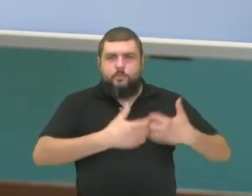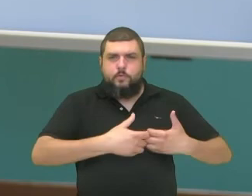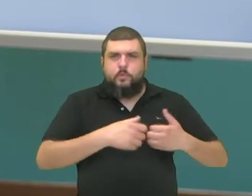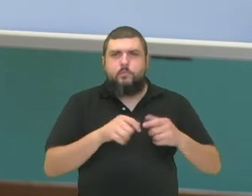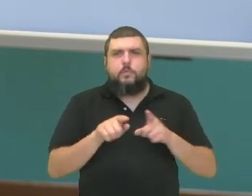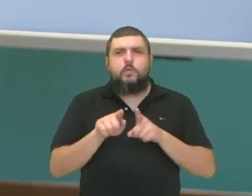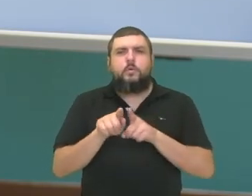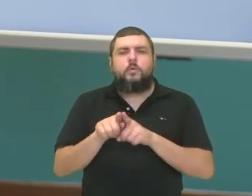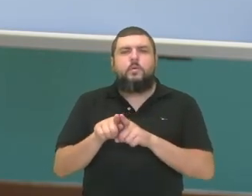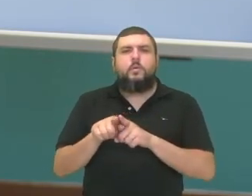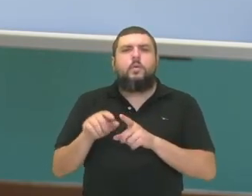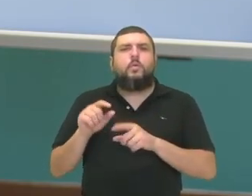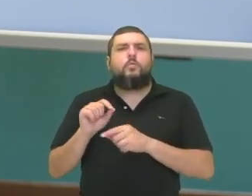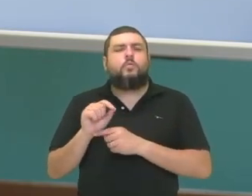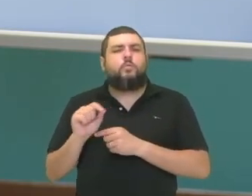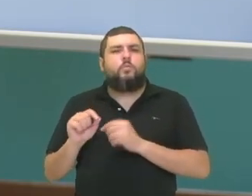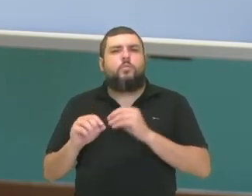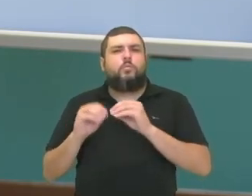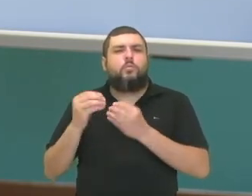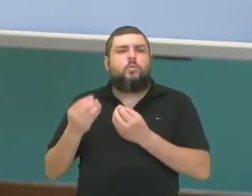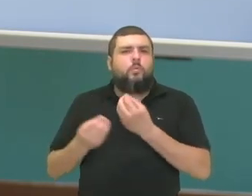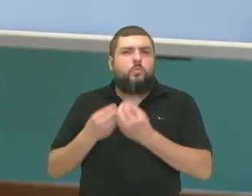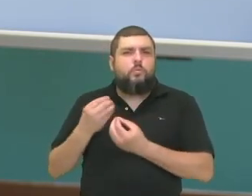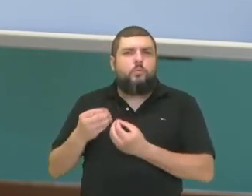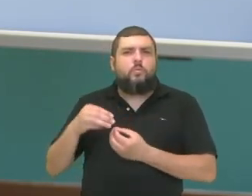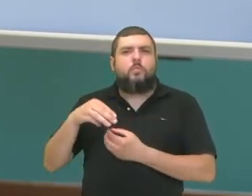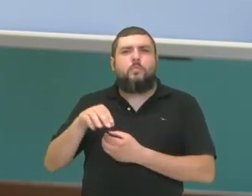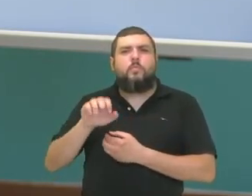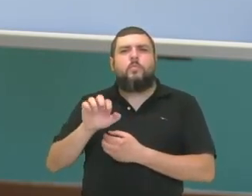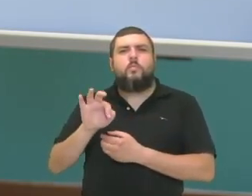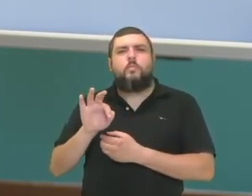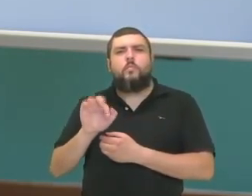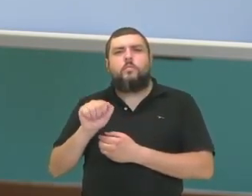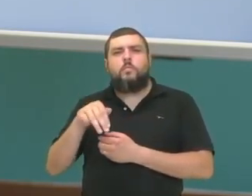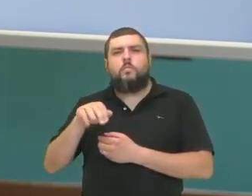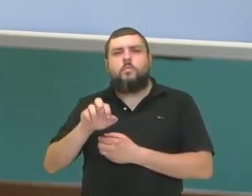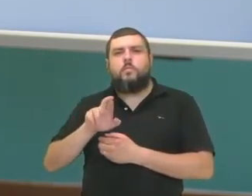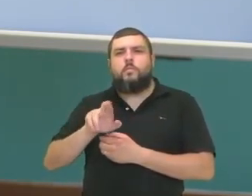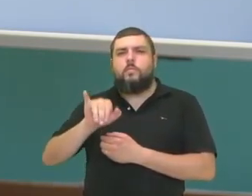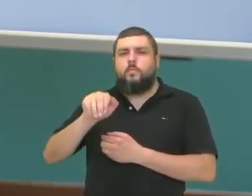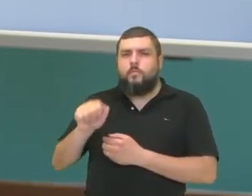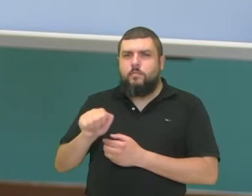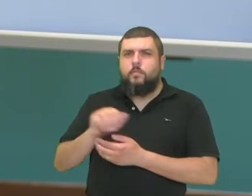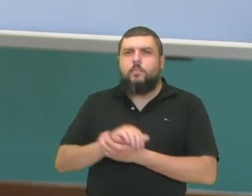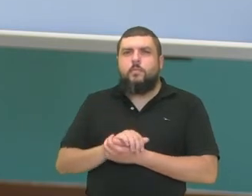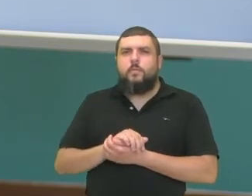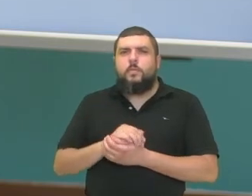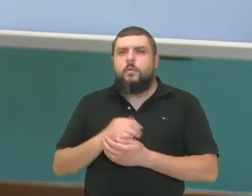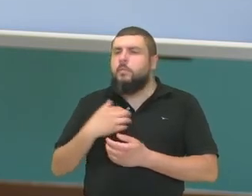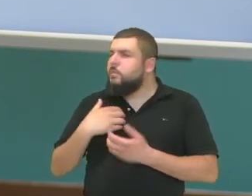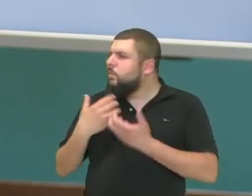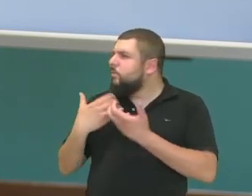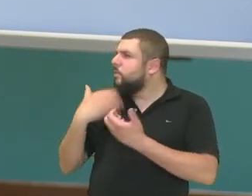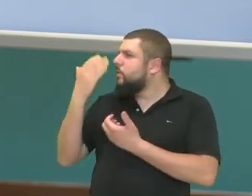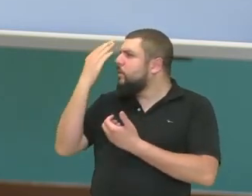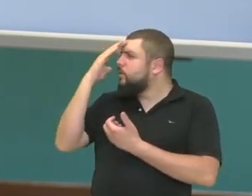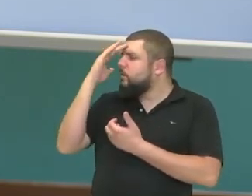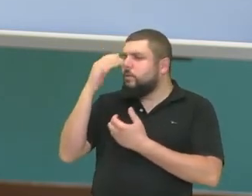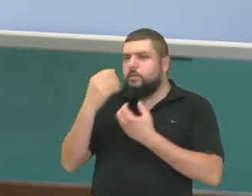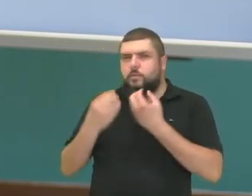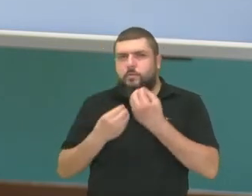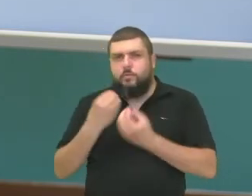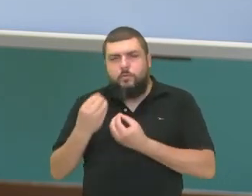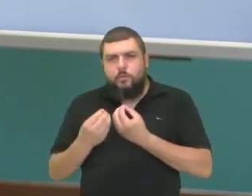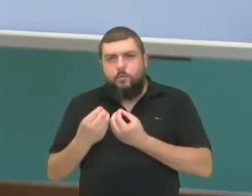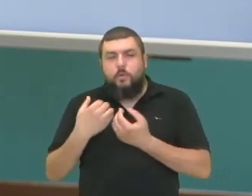de compensação, também chamado de metameria. Muito bem. Eu quero entender também, professor, esse tipo de isomeria. Buenas! E